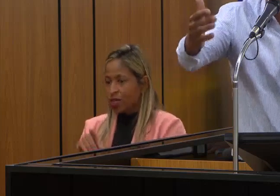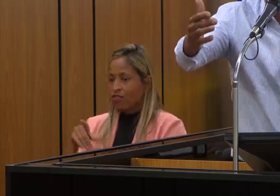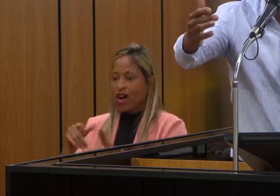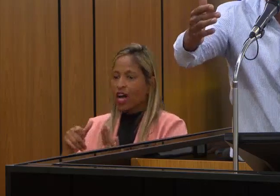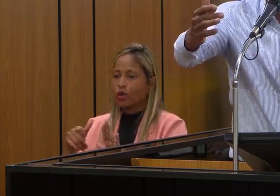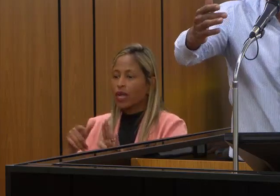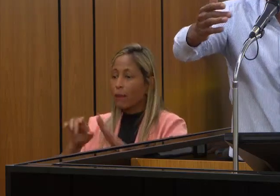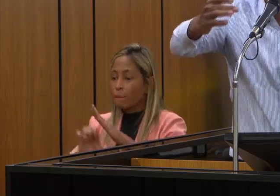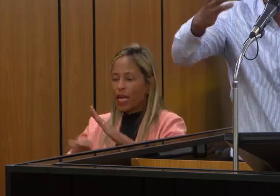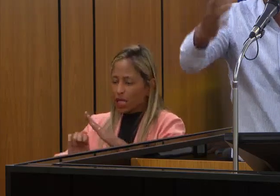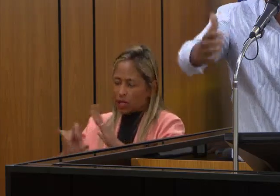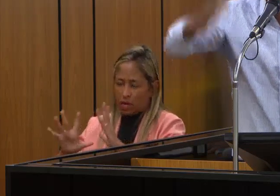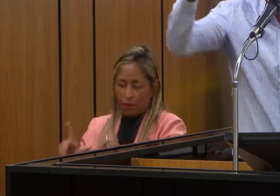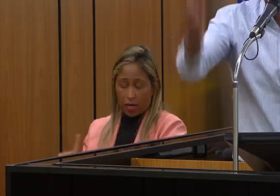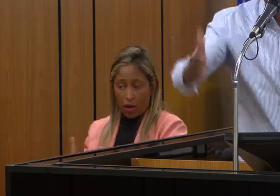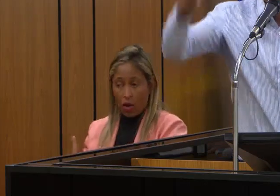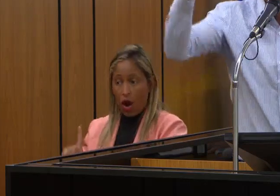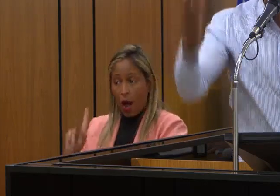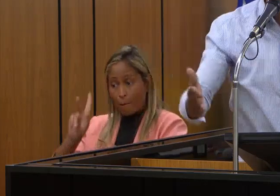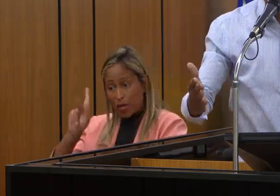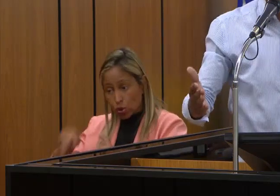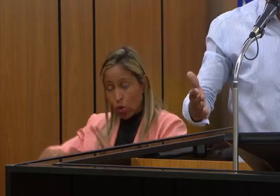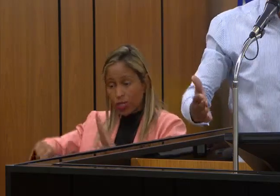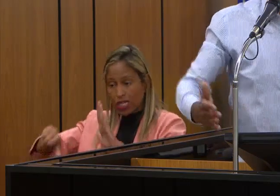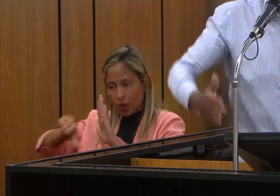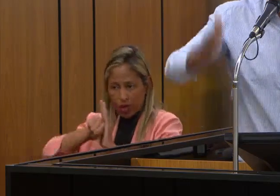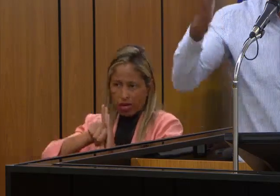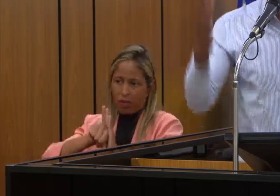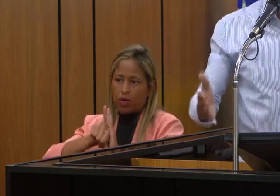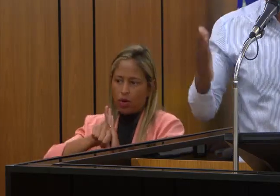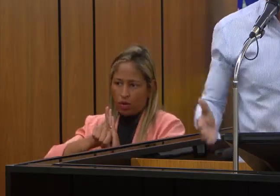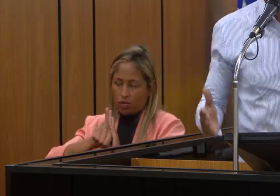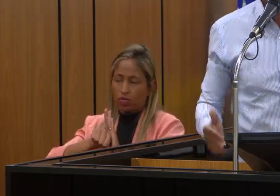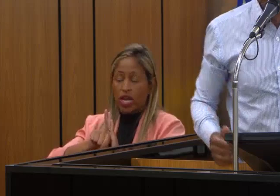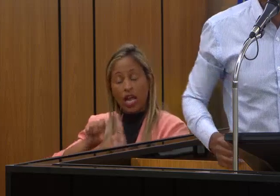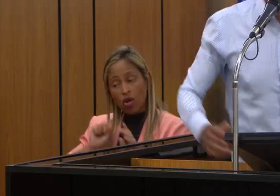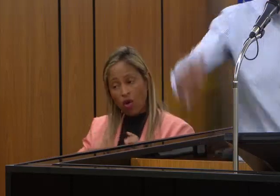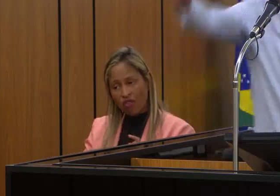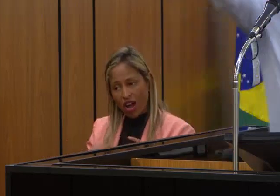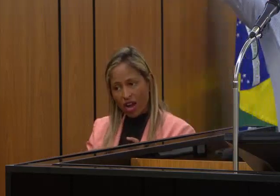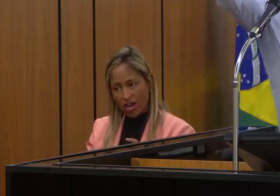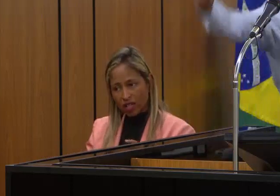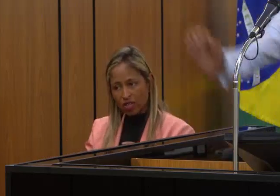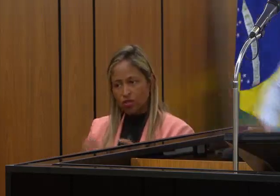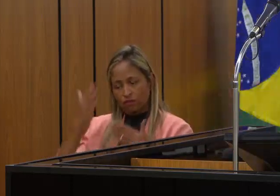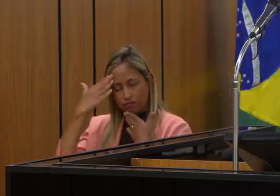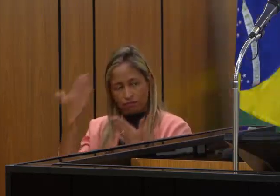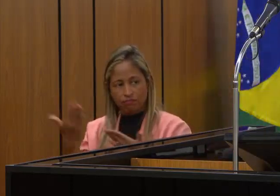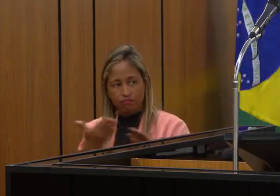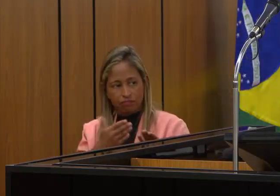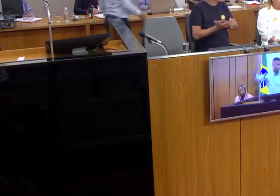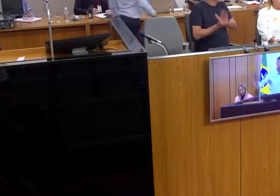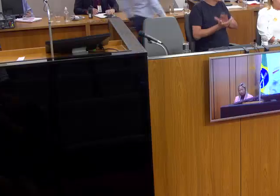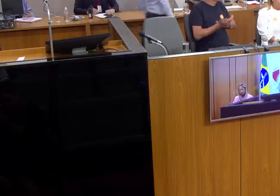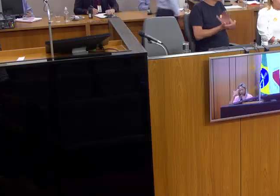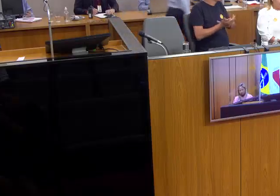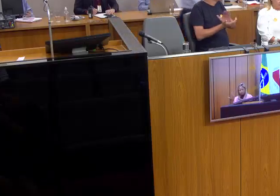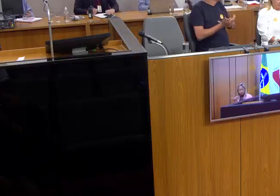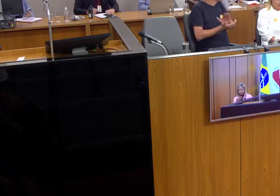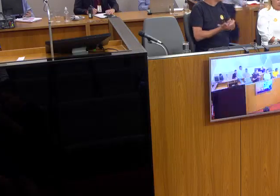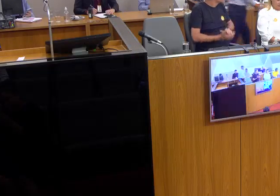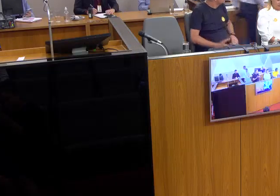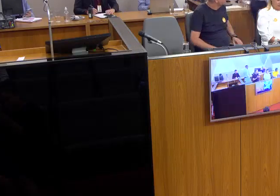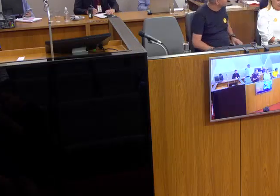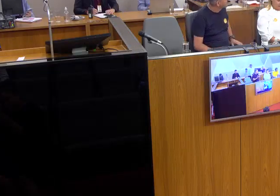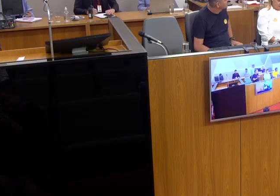idônea falando de pessoas criminosas Obrigado por um covardem com nós o senhor não pode falar mas eu posso